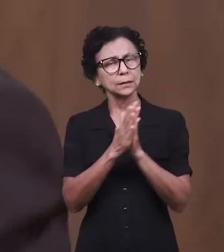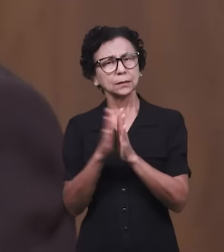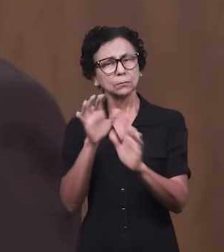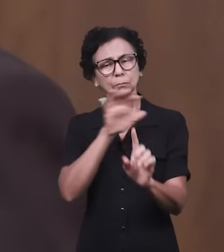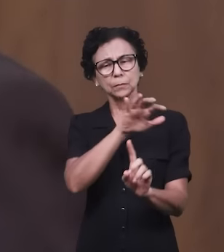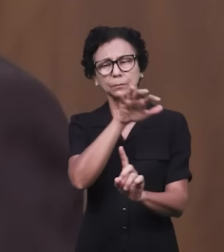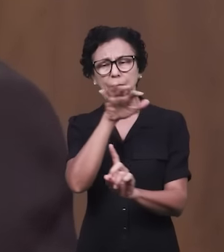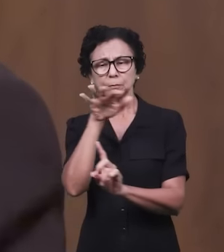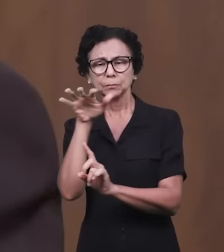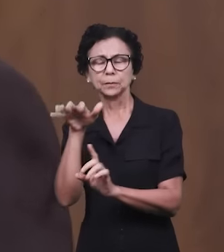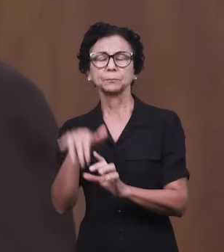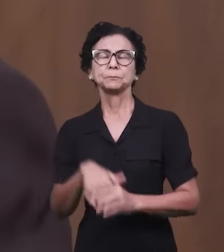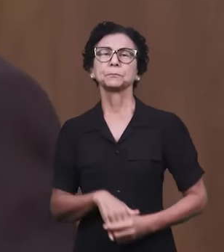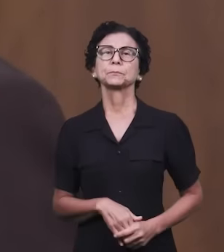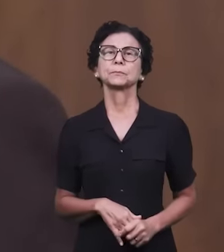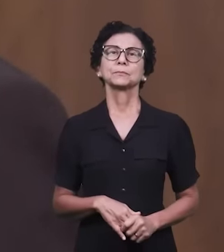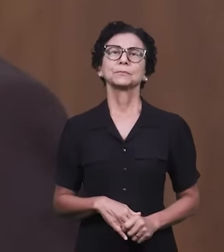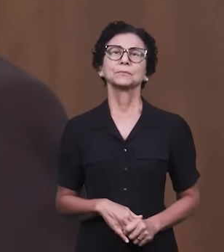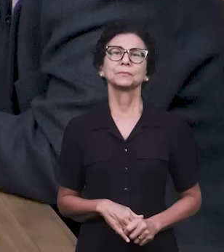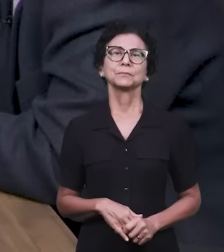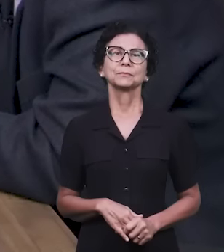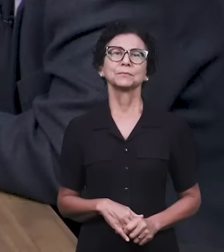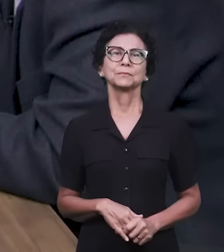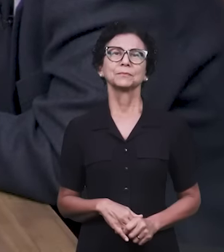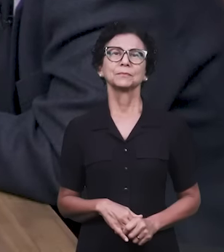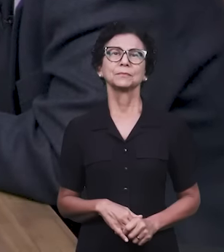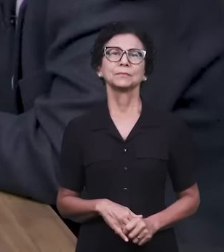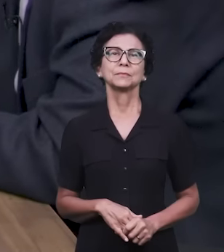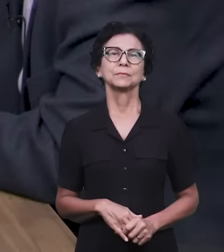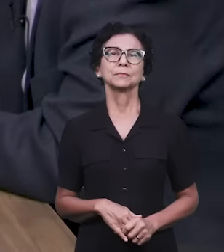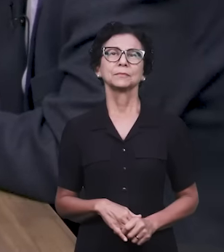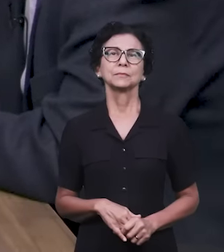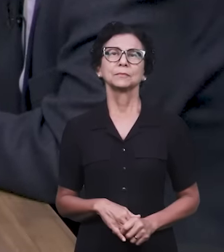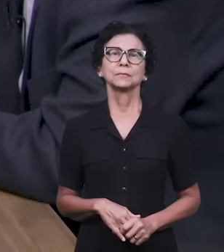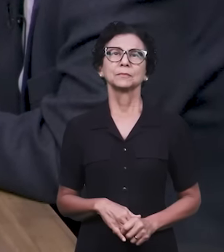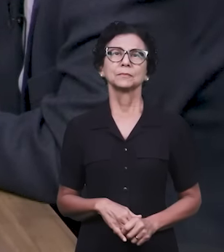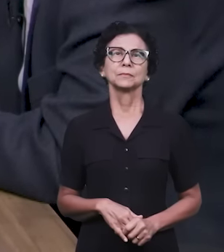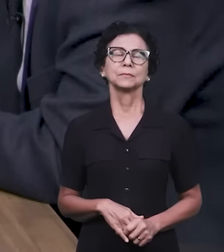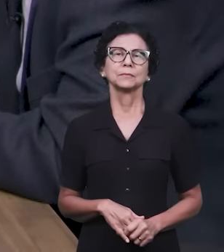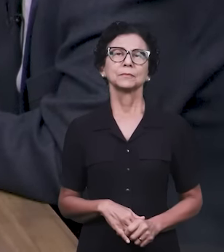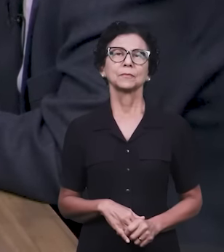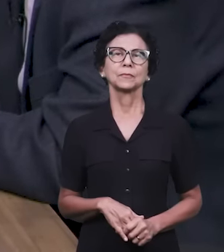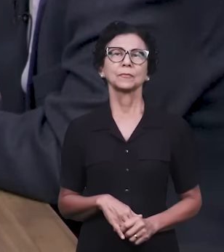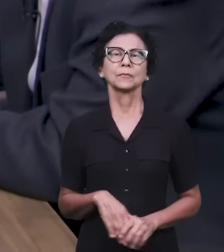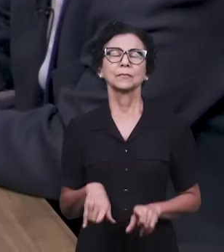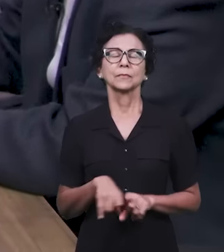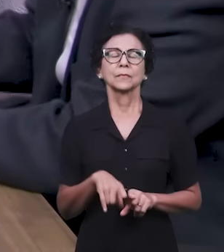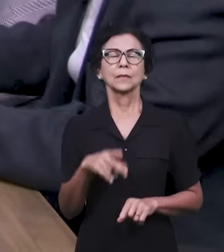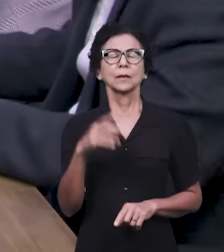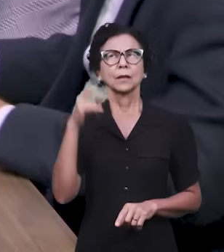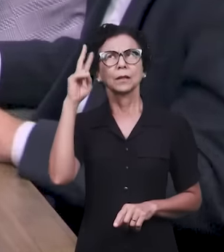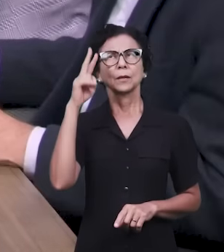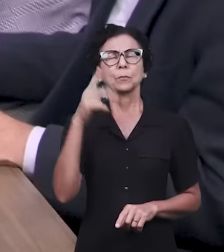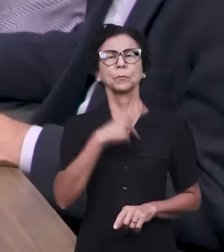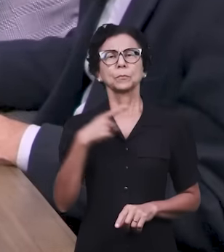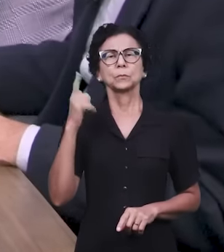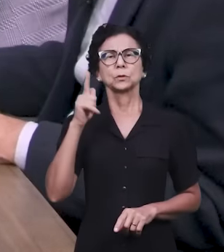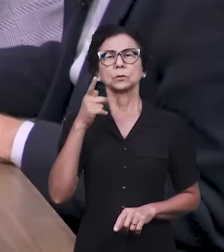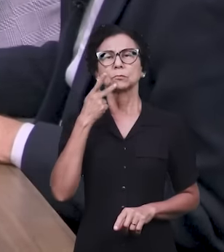contribui também para o nosso tempo. Eu me lembro de uma palavra do pastor Gideuti, quando ele colocou